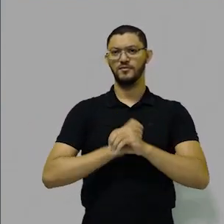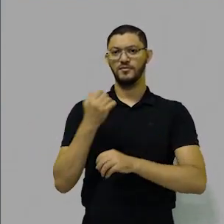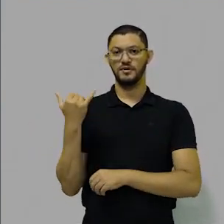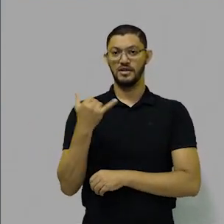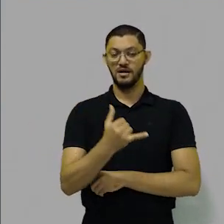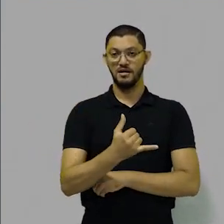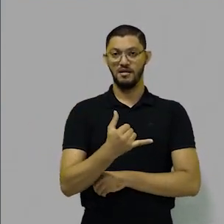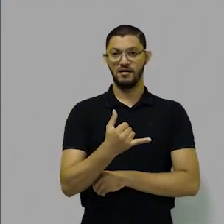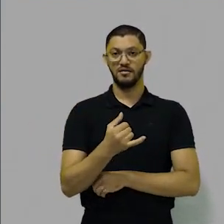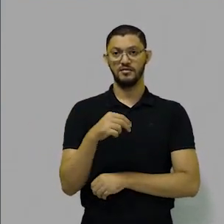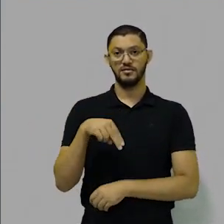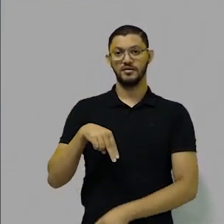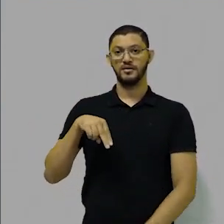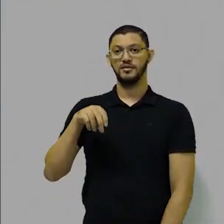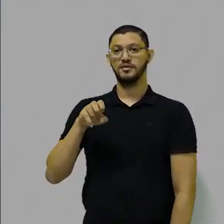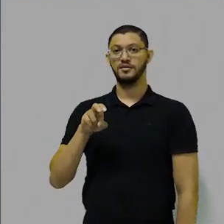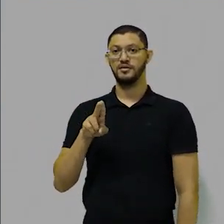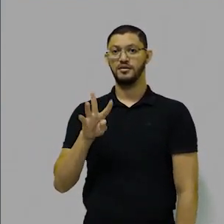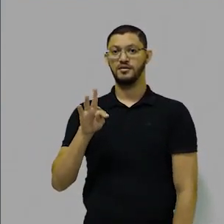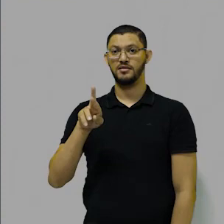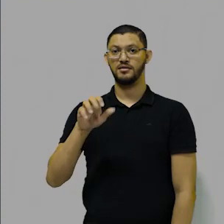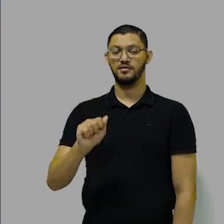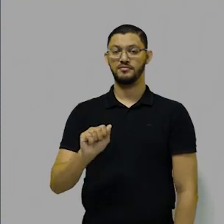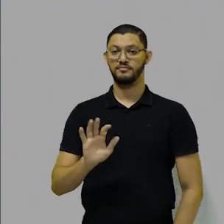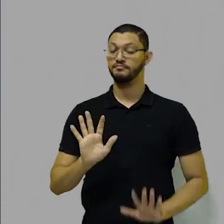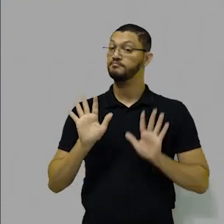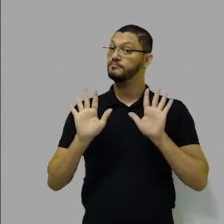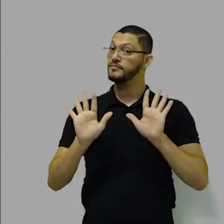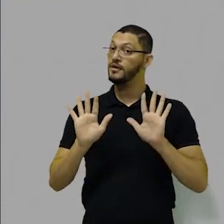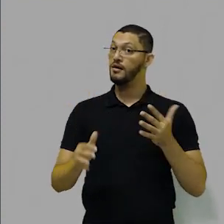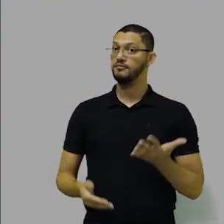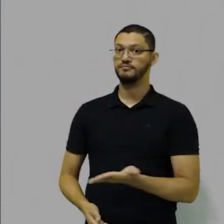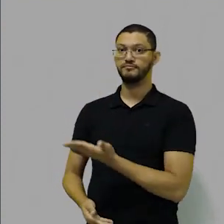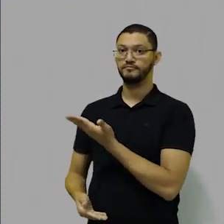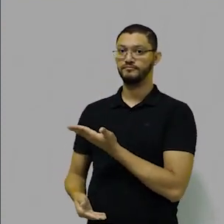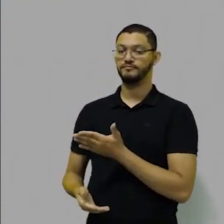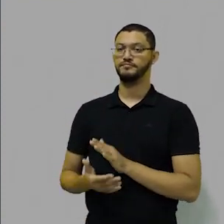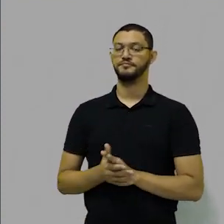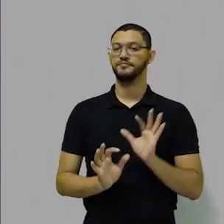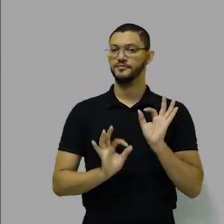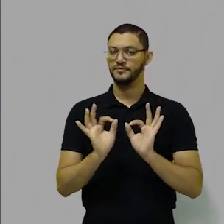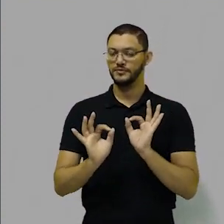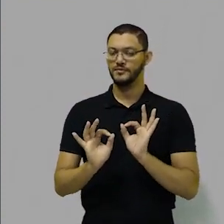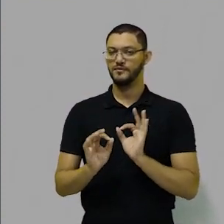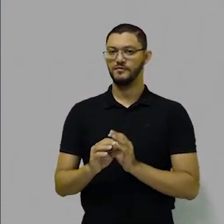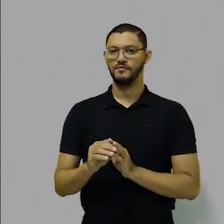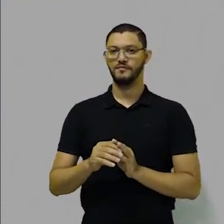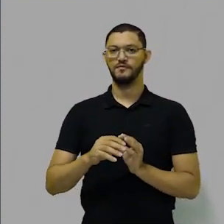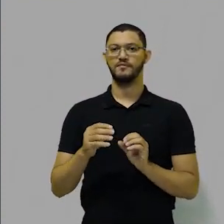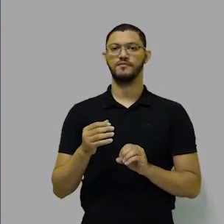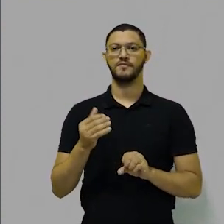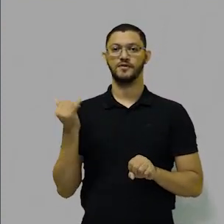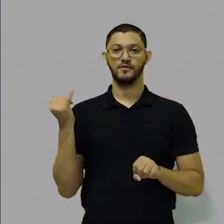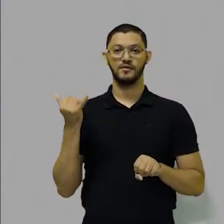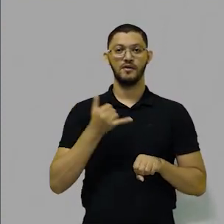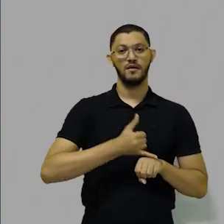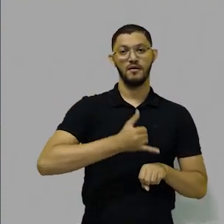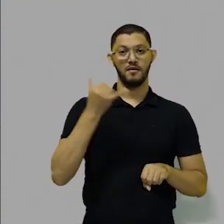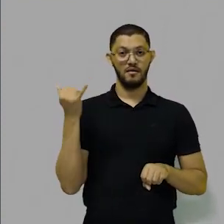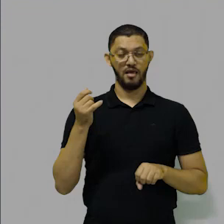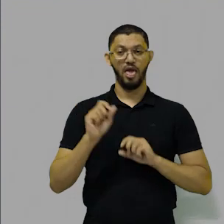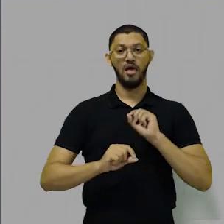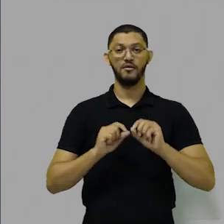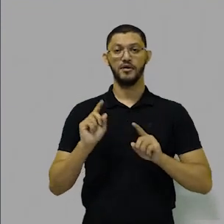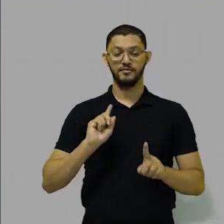eletricamente neutra. Então, olha só o esquema que eu preparei para vocês. Então, nós temos o cátion, né, que é